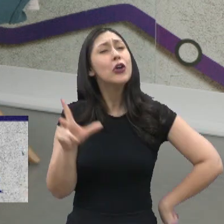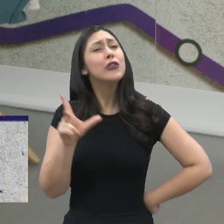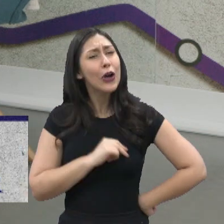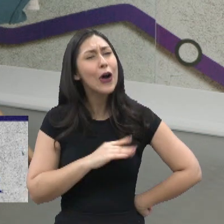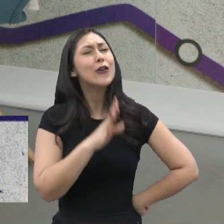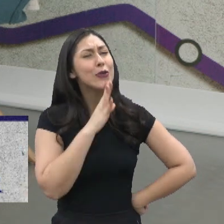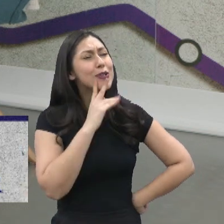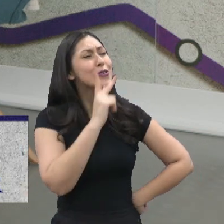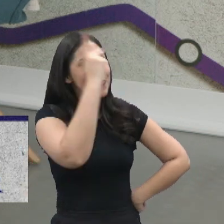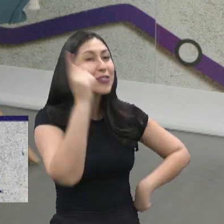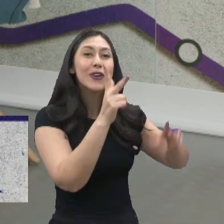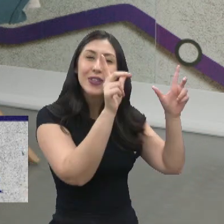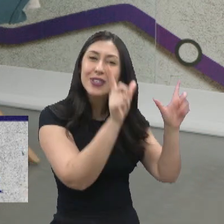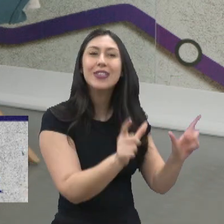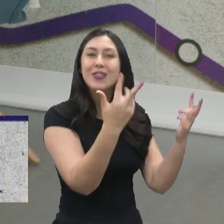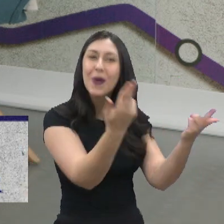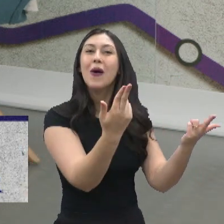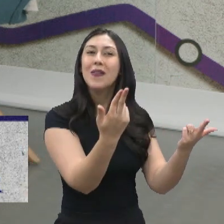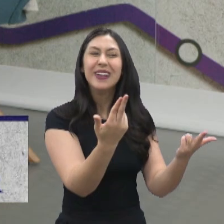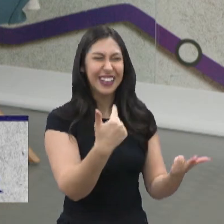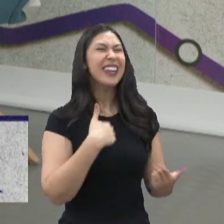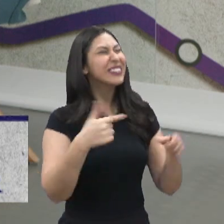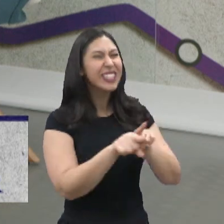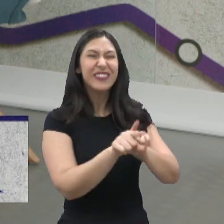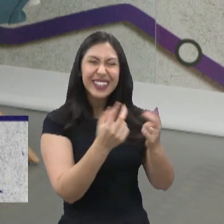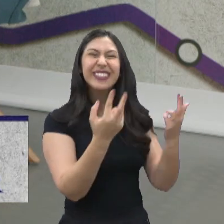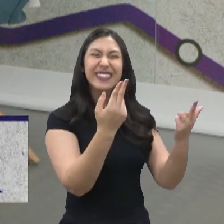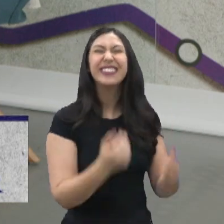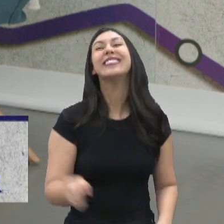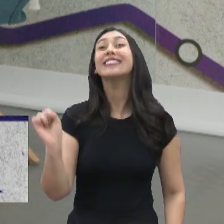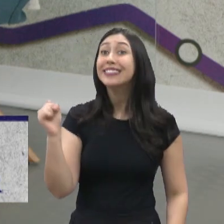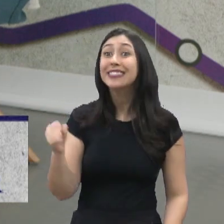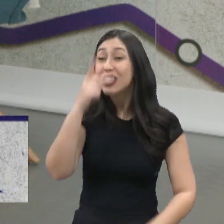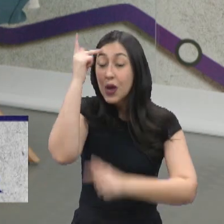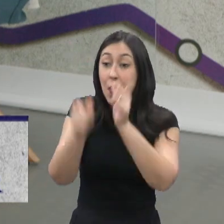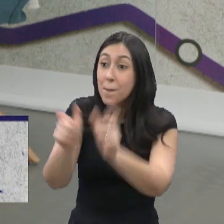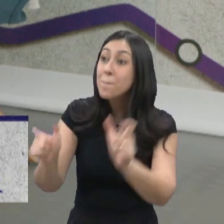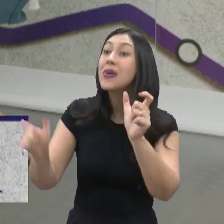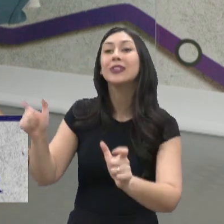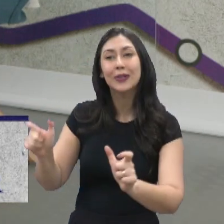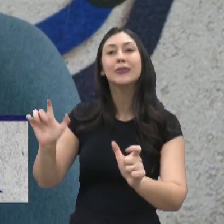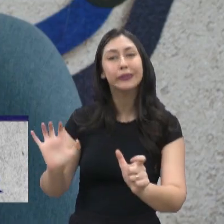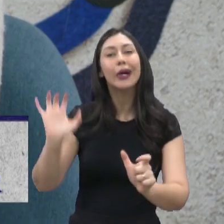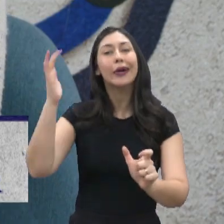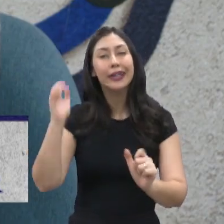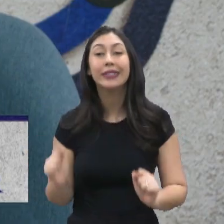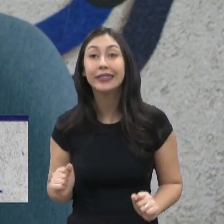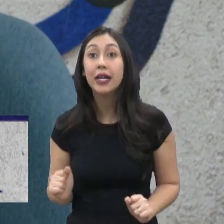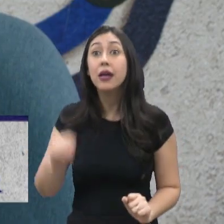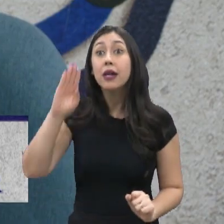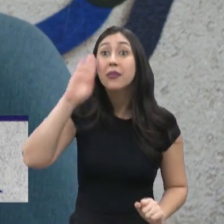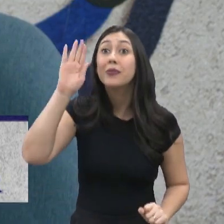olha só, acho que eu me identifico. A gente acaba conhecendo muita gente que passa por esse problema. E principalmente